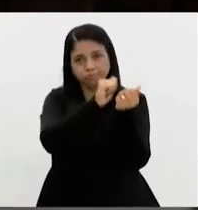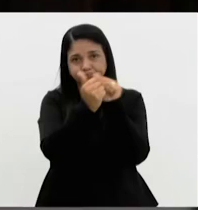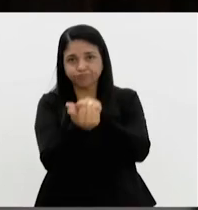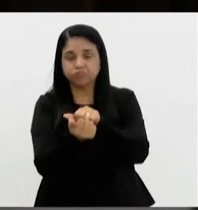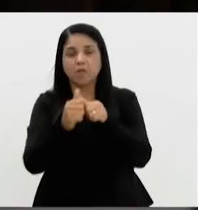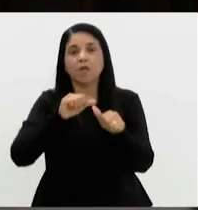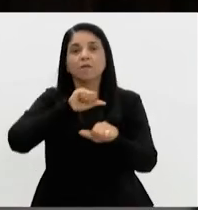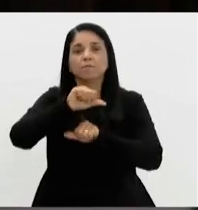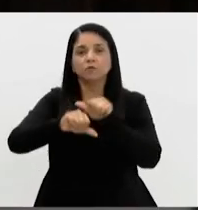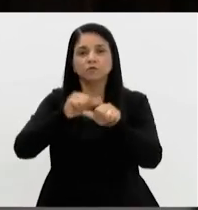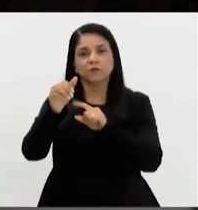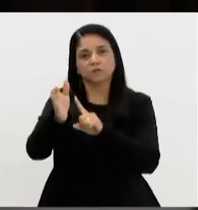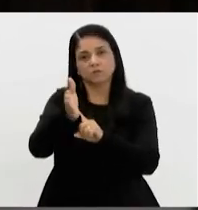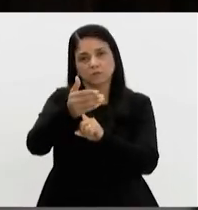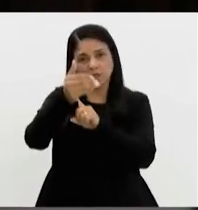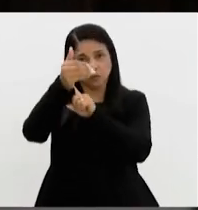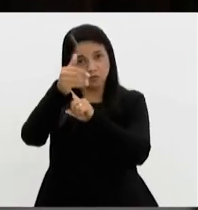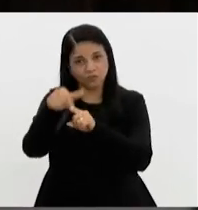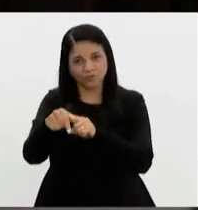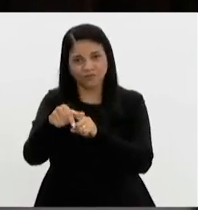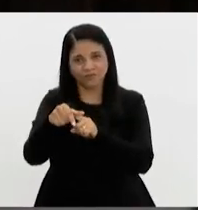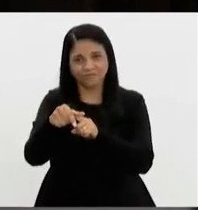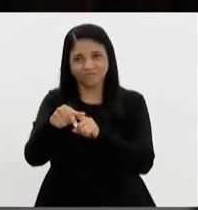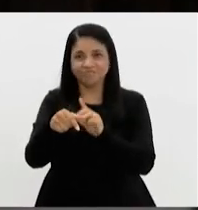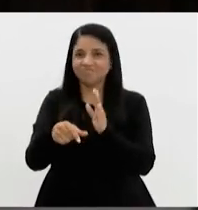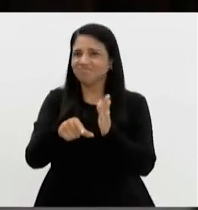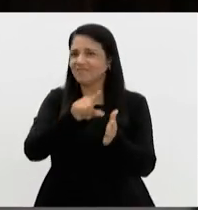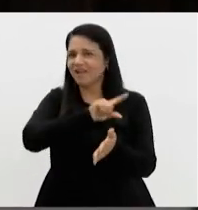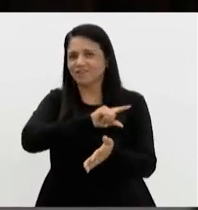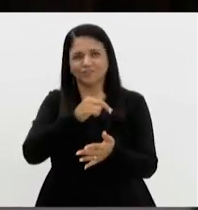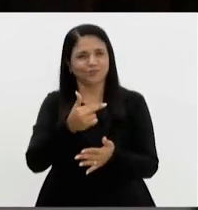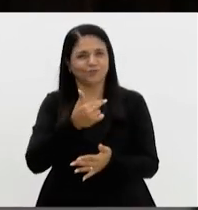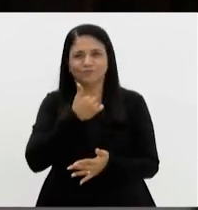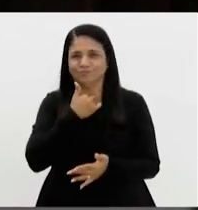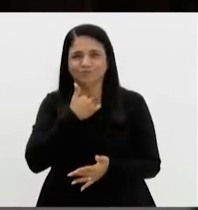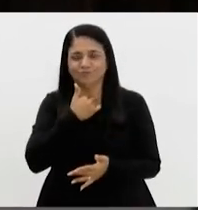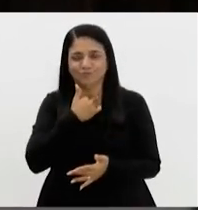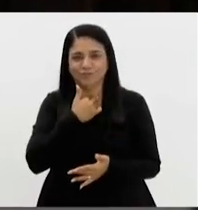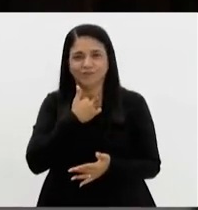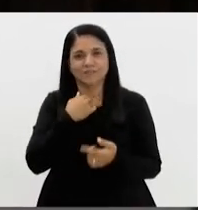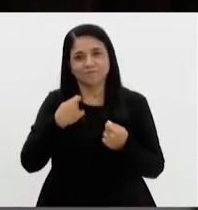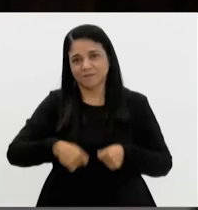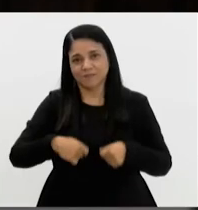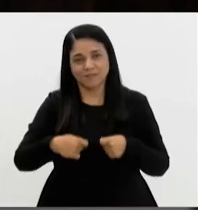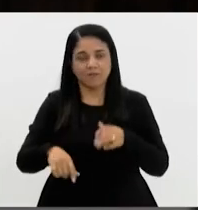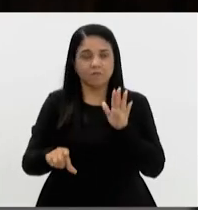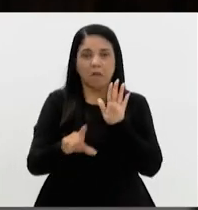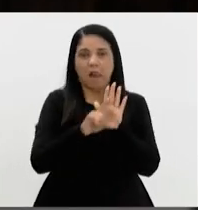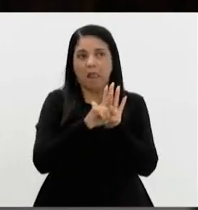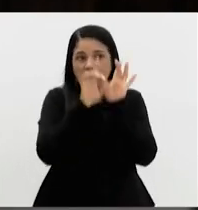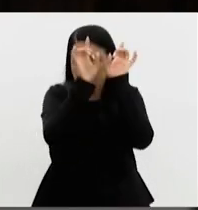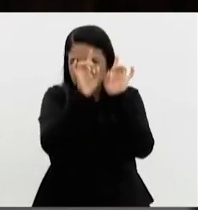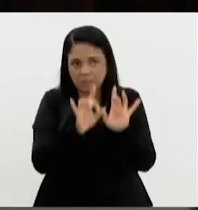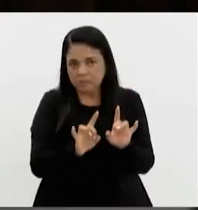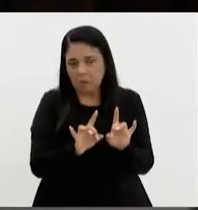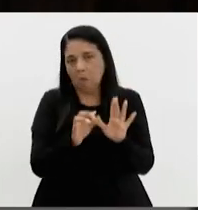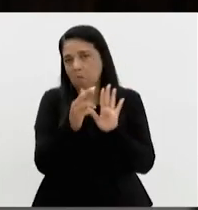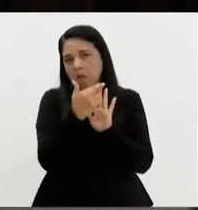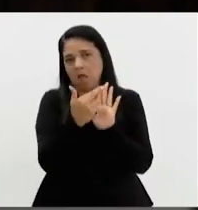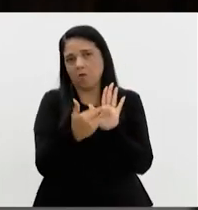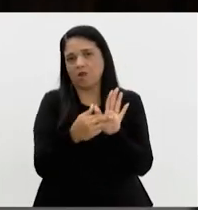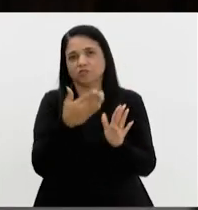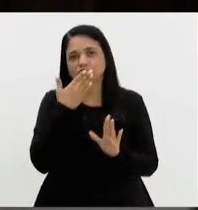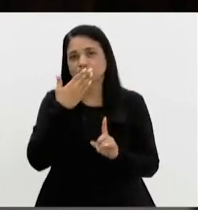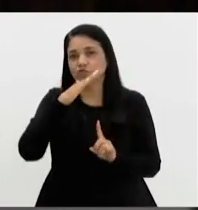da tecnologia coisa que certamente não seria possível se fosse necessário uma lei específica para regular esse